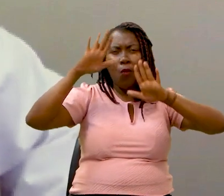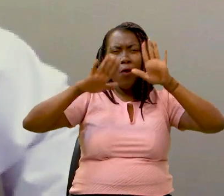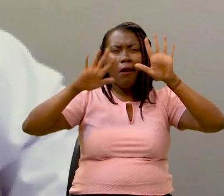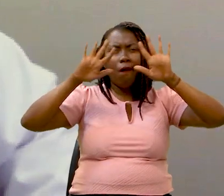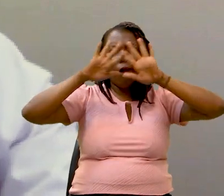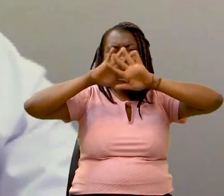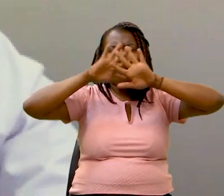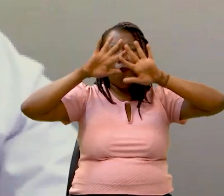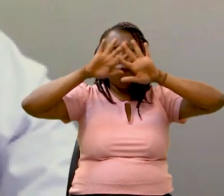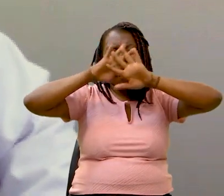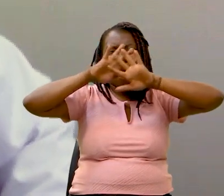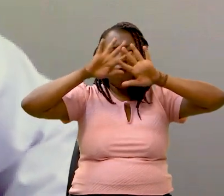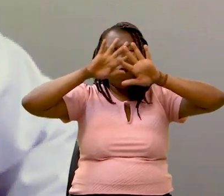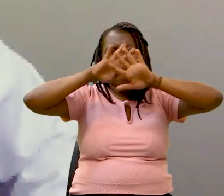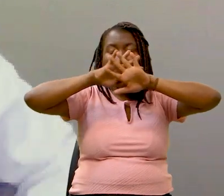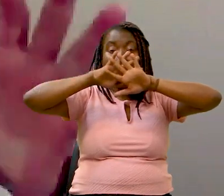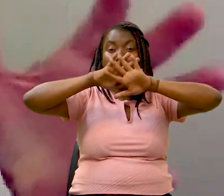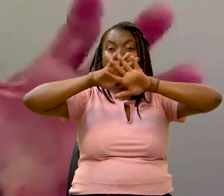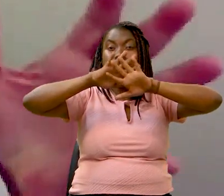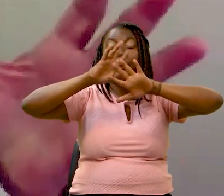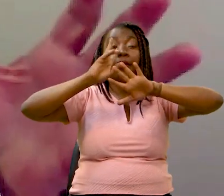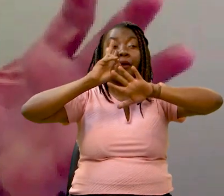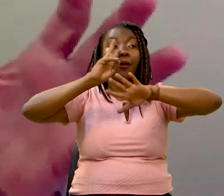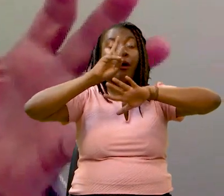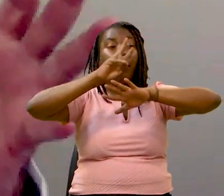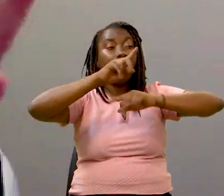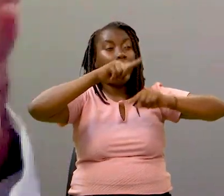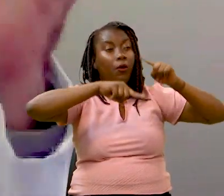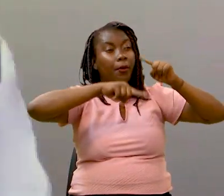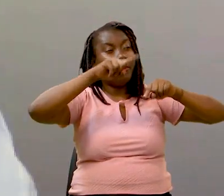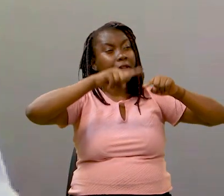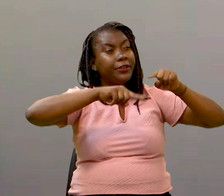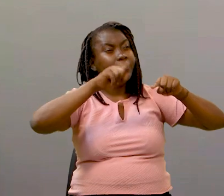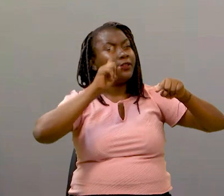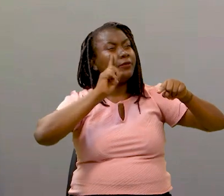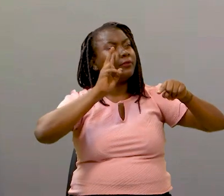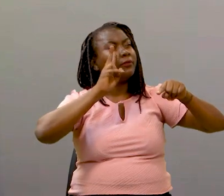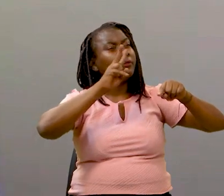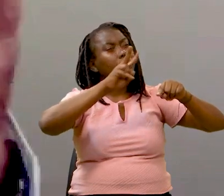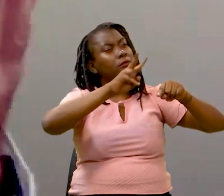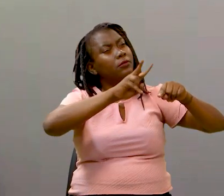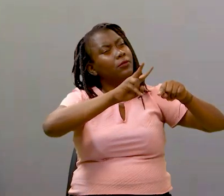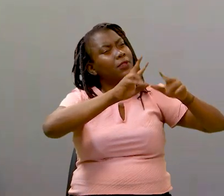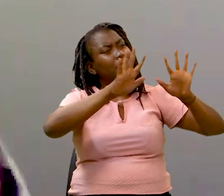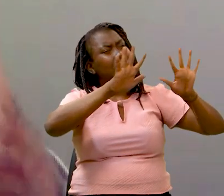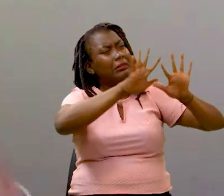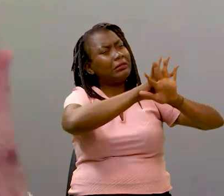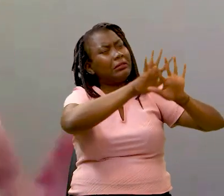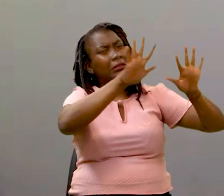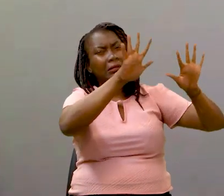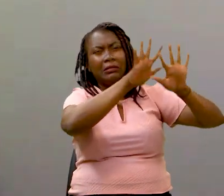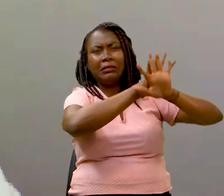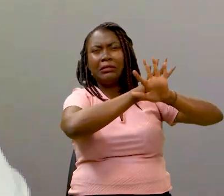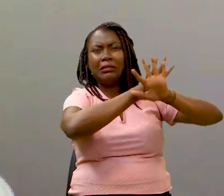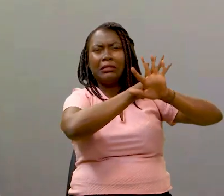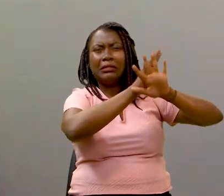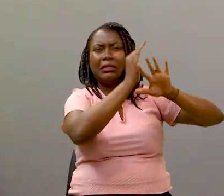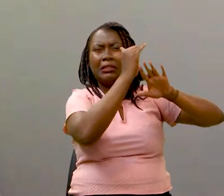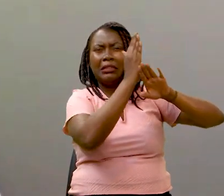enxerga distorção na imagem, olha algum objeto e vê aquele objeto distorcido, com